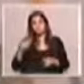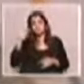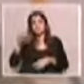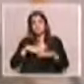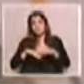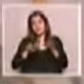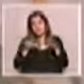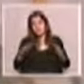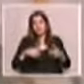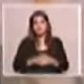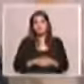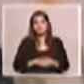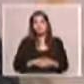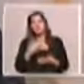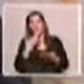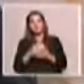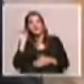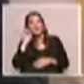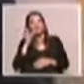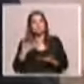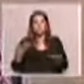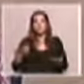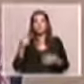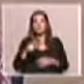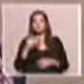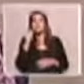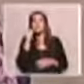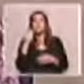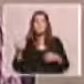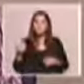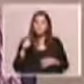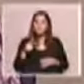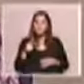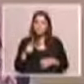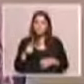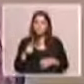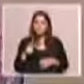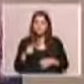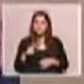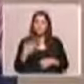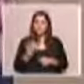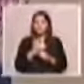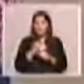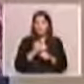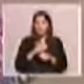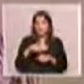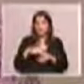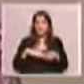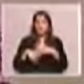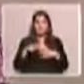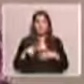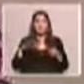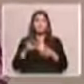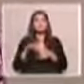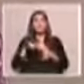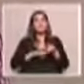mesmo. Portanto, acima de tudo, valorizar, exatamente. E como é que aqui muito do trabalho que tem vindo a ser feito, não apenas